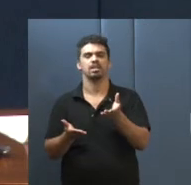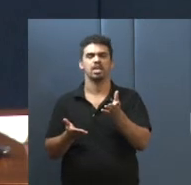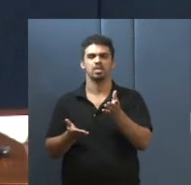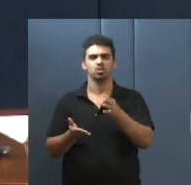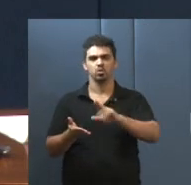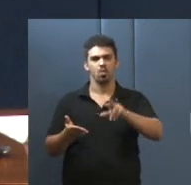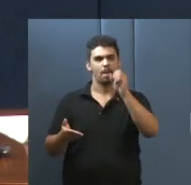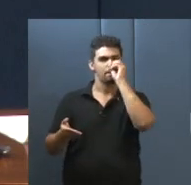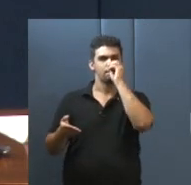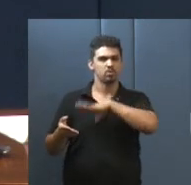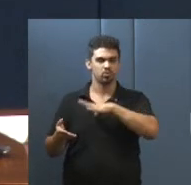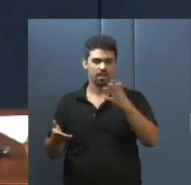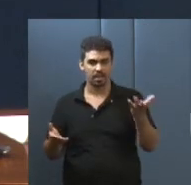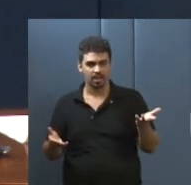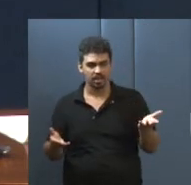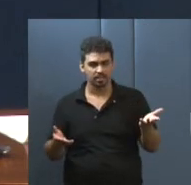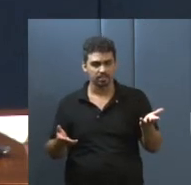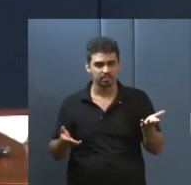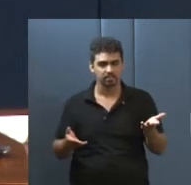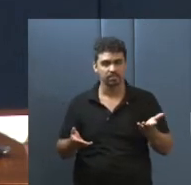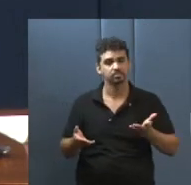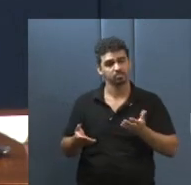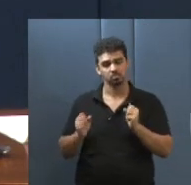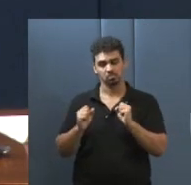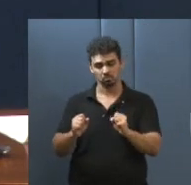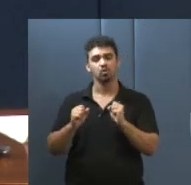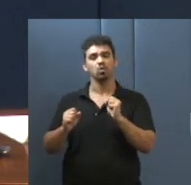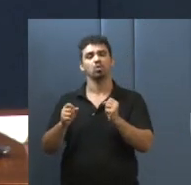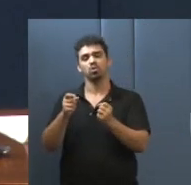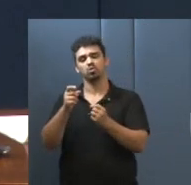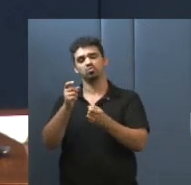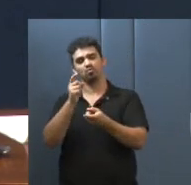E que a PDVSA poderia retomar a sua produção